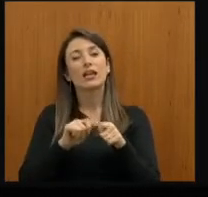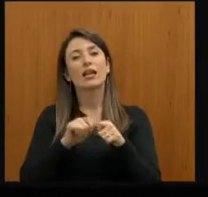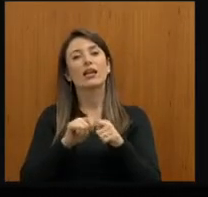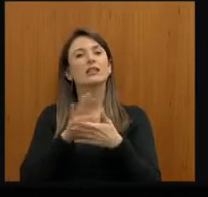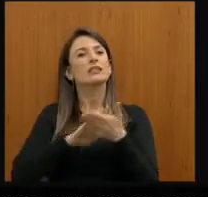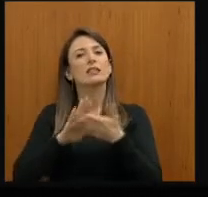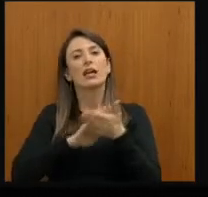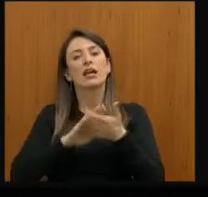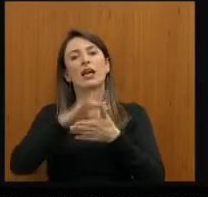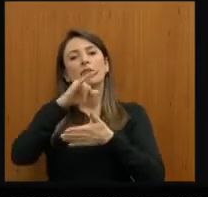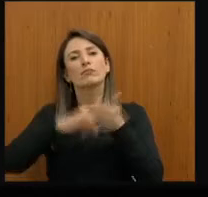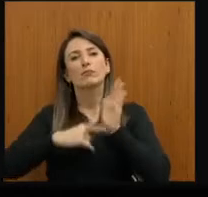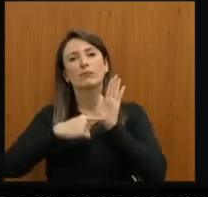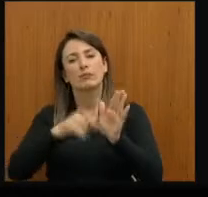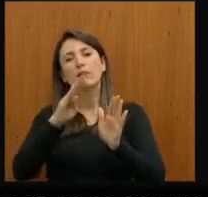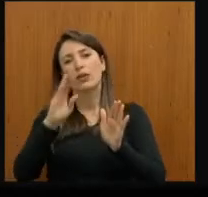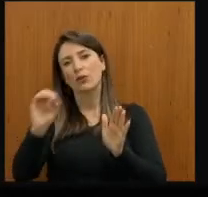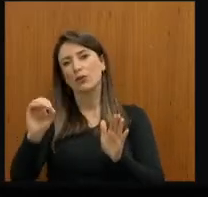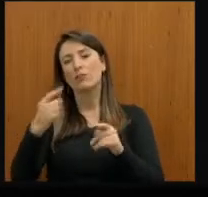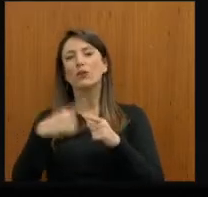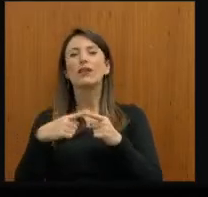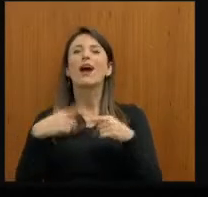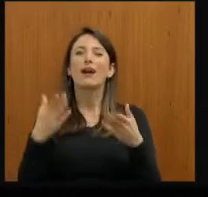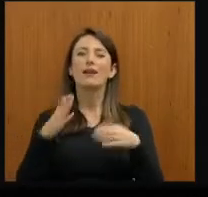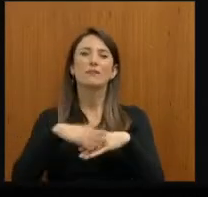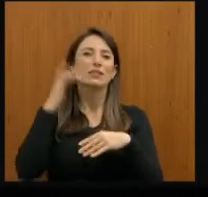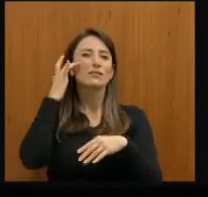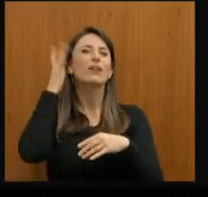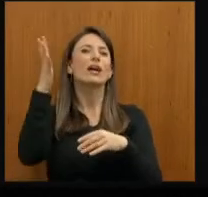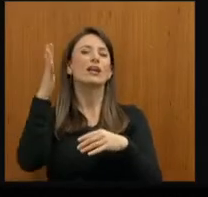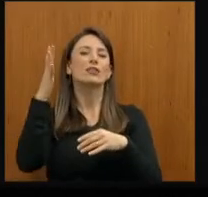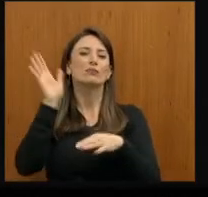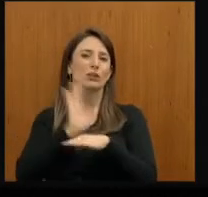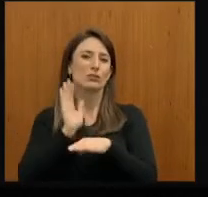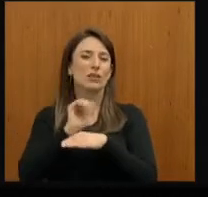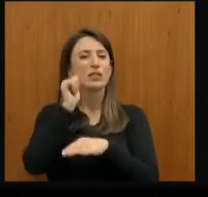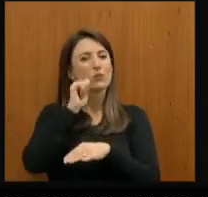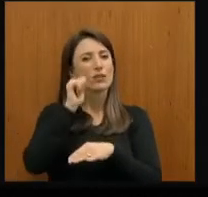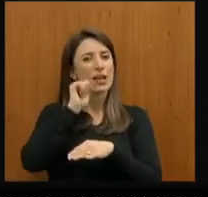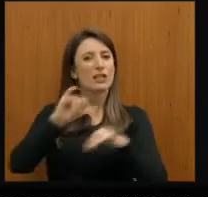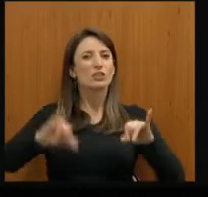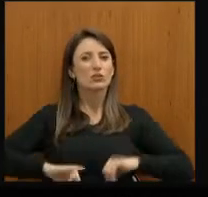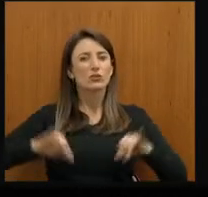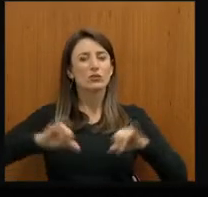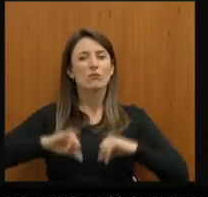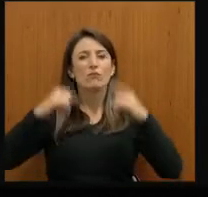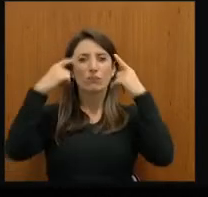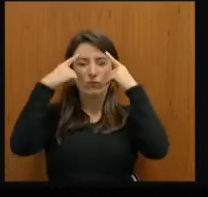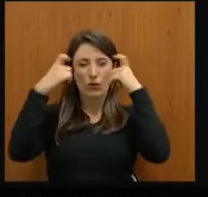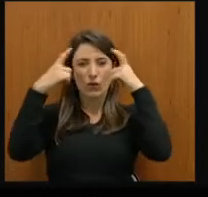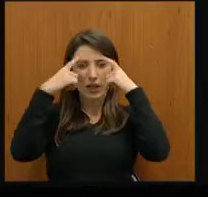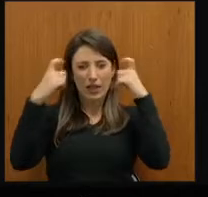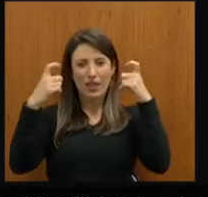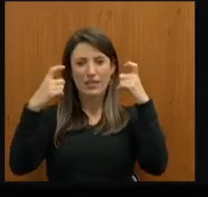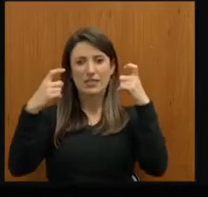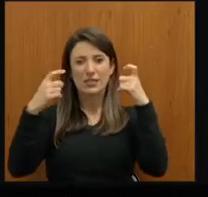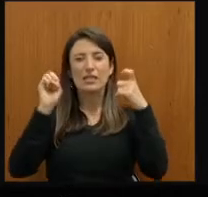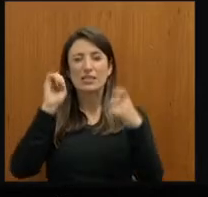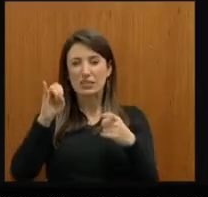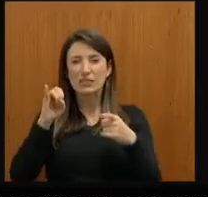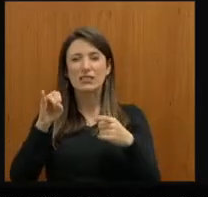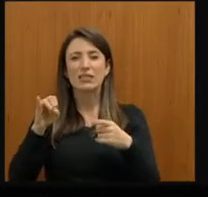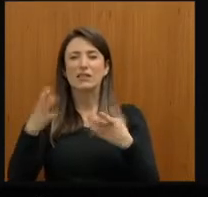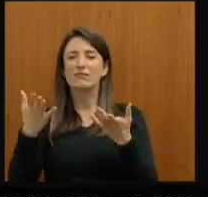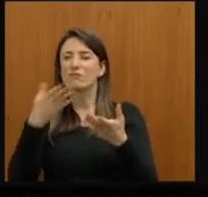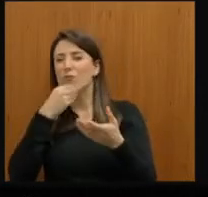boletim de ocorrência para facilitar a impressão para com mulher tivesse situação de violência e relatos de comprimento né